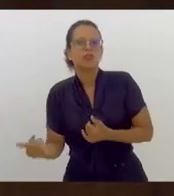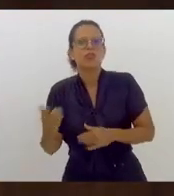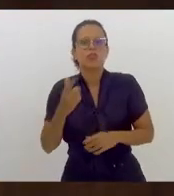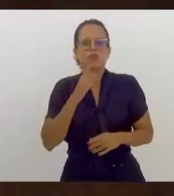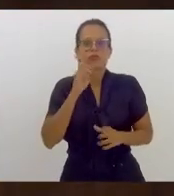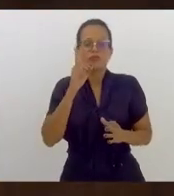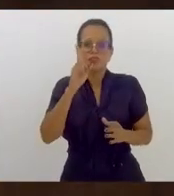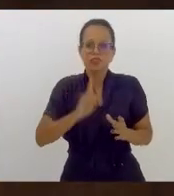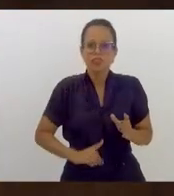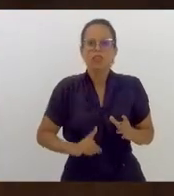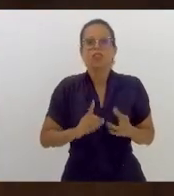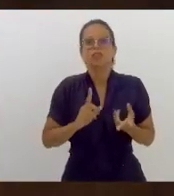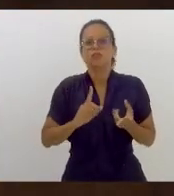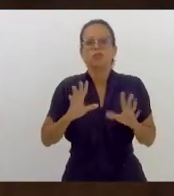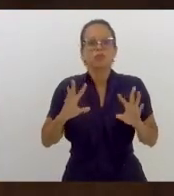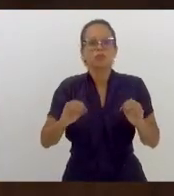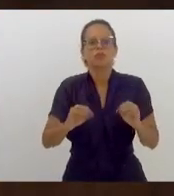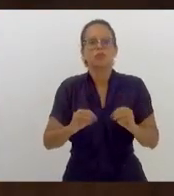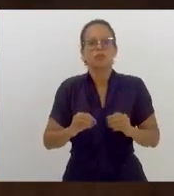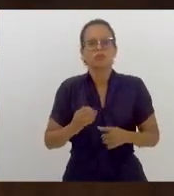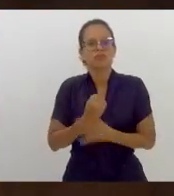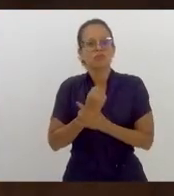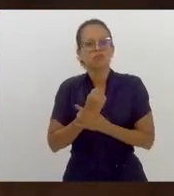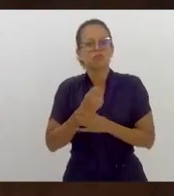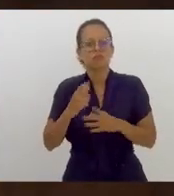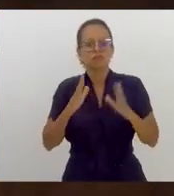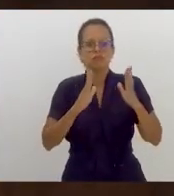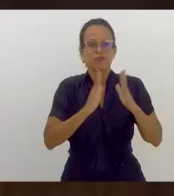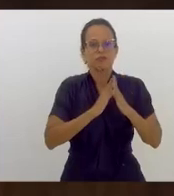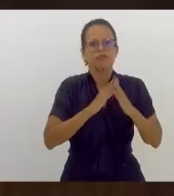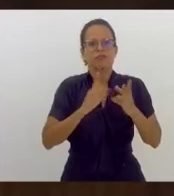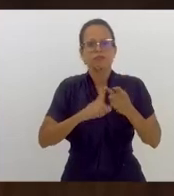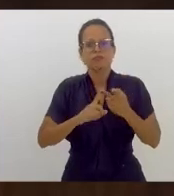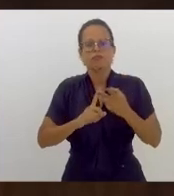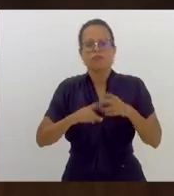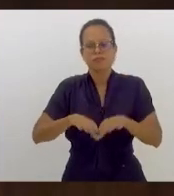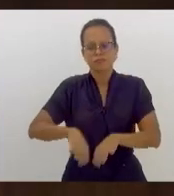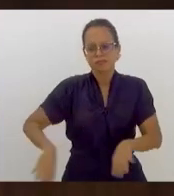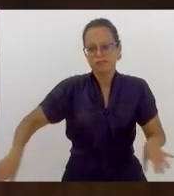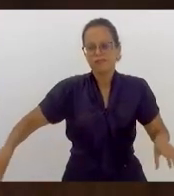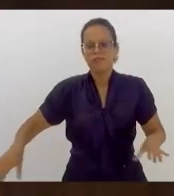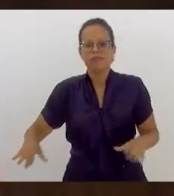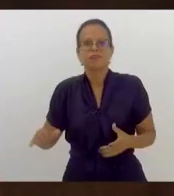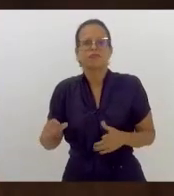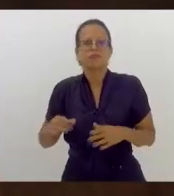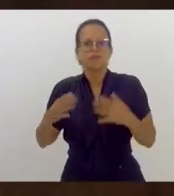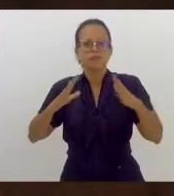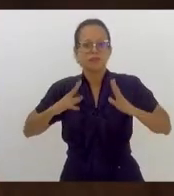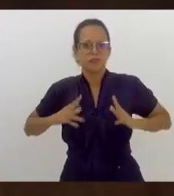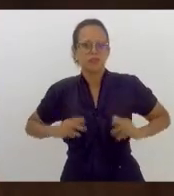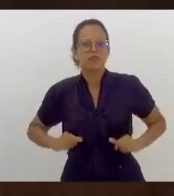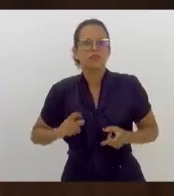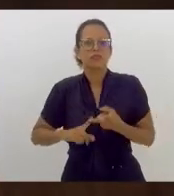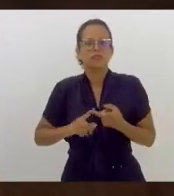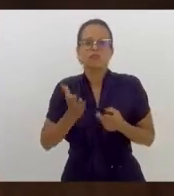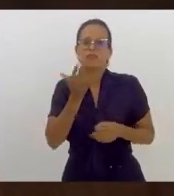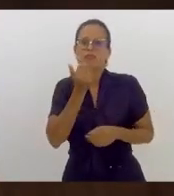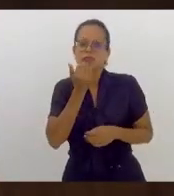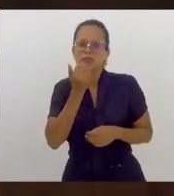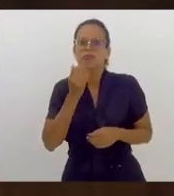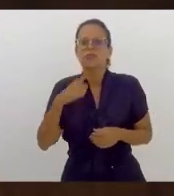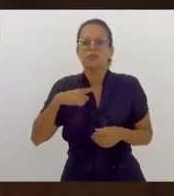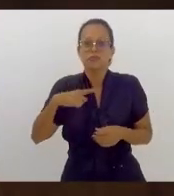garantidos, direito à terra, ao território, direito à moradia, ao saneamento básico, direito à soberania alimentar,